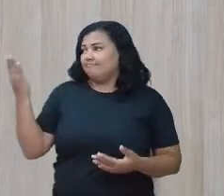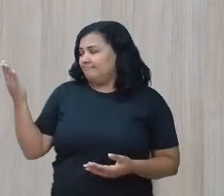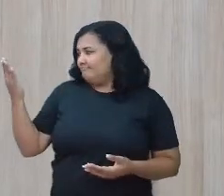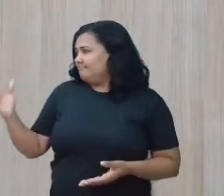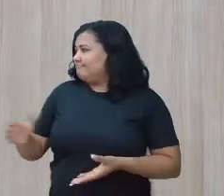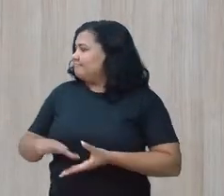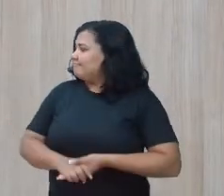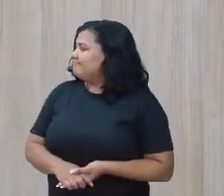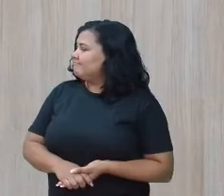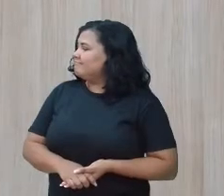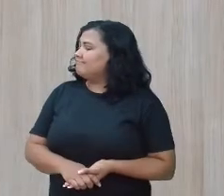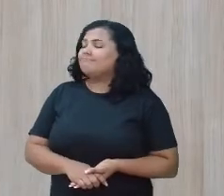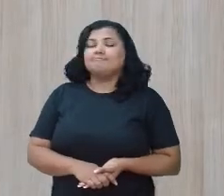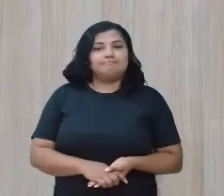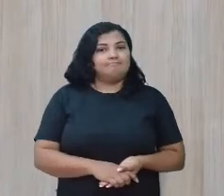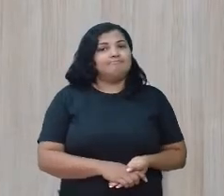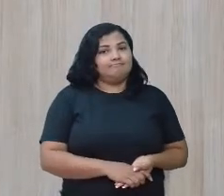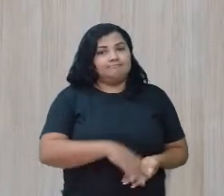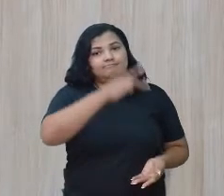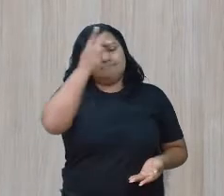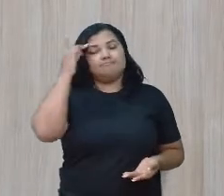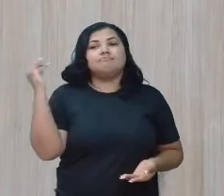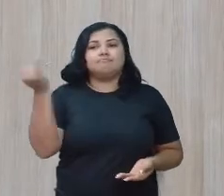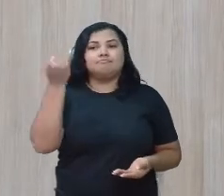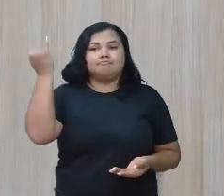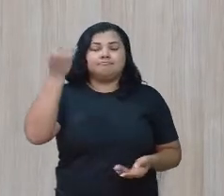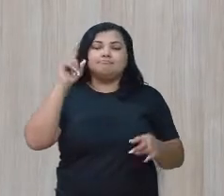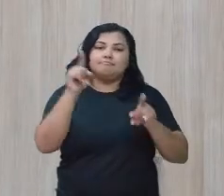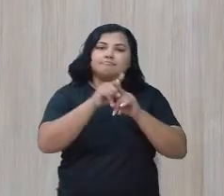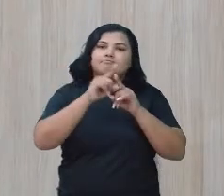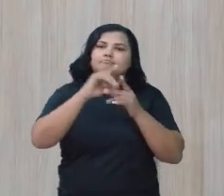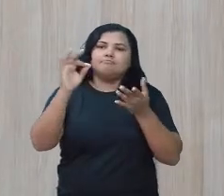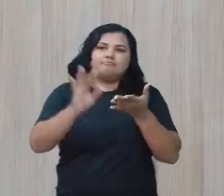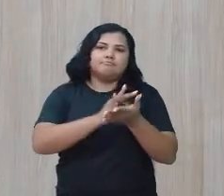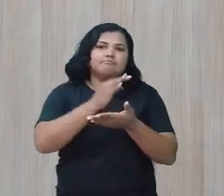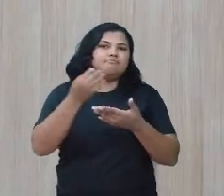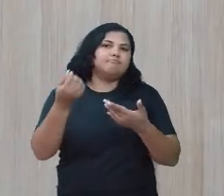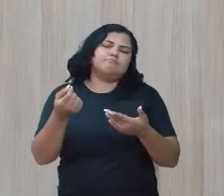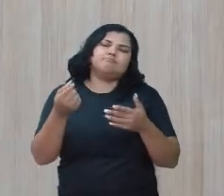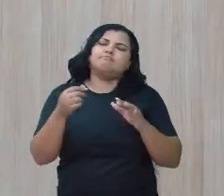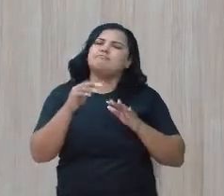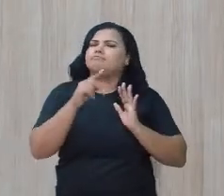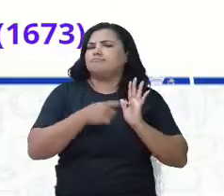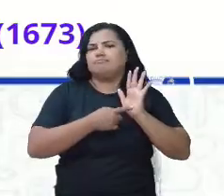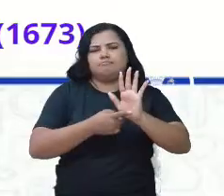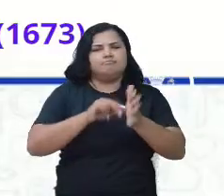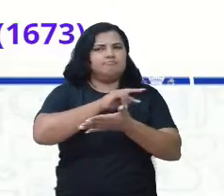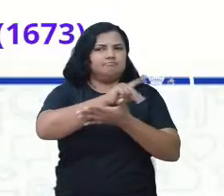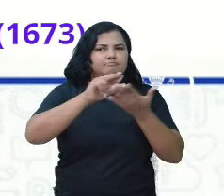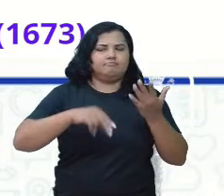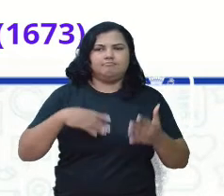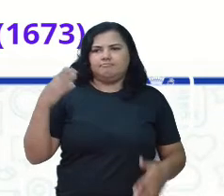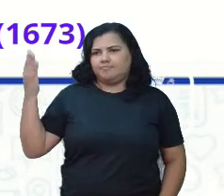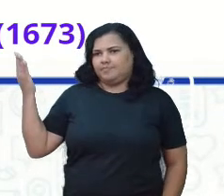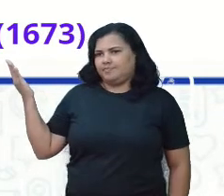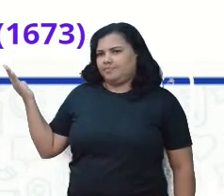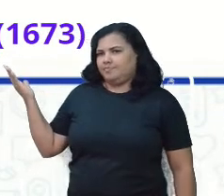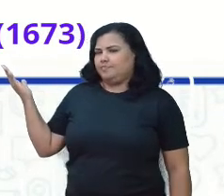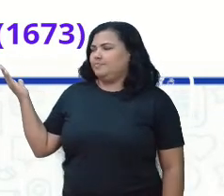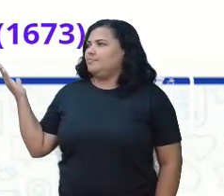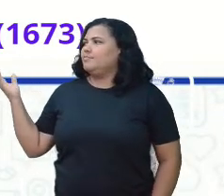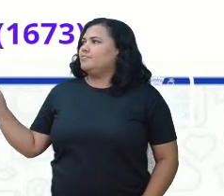foi uma figura muito importante. Ele também escreveu muitas peças, muitas mesmo, né?